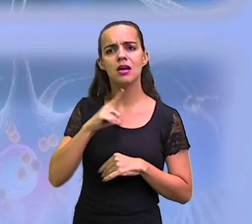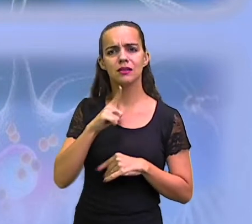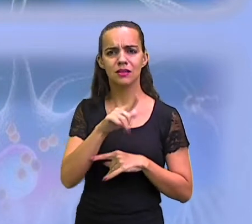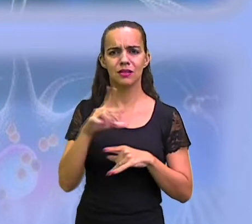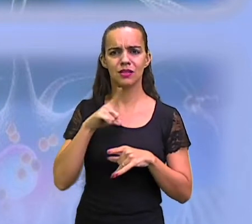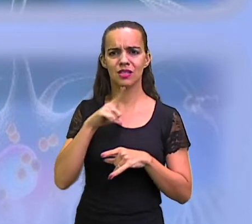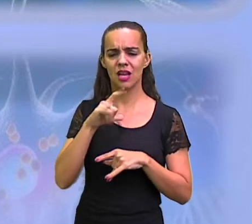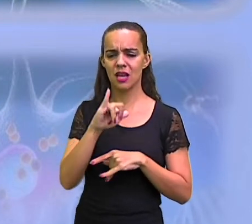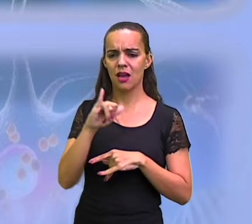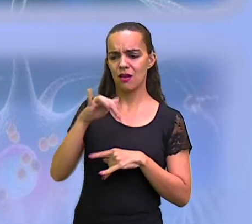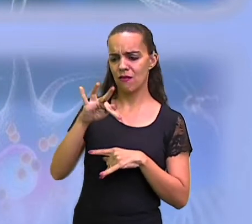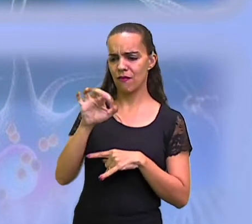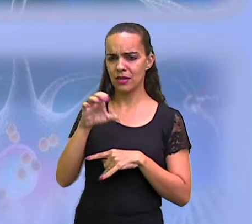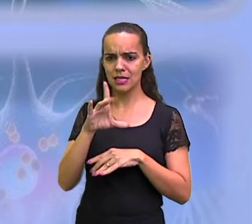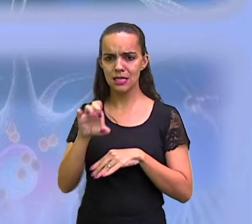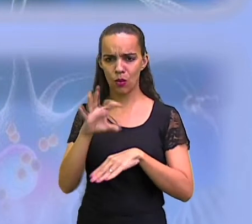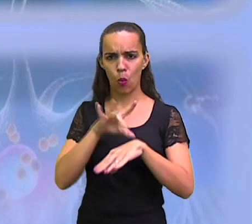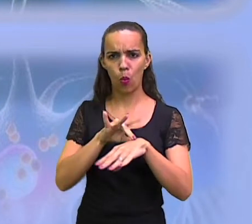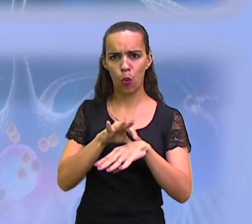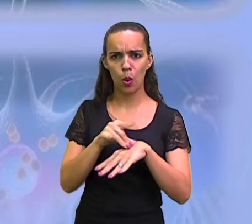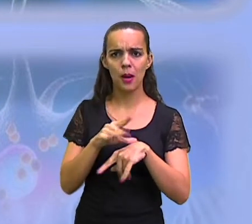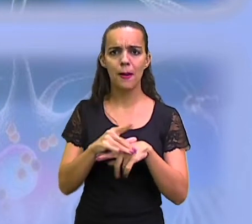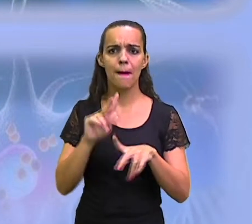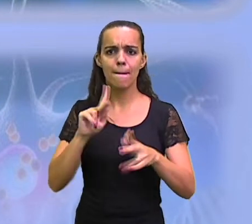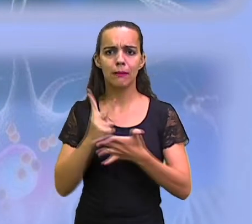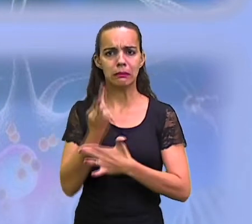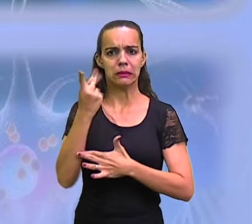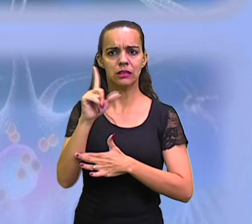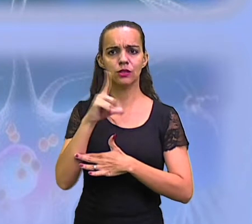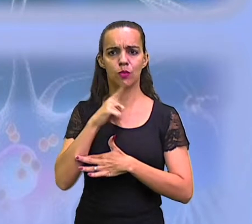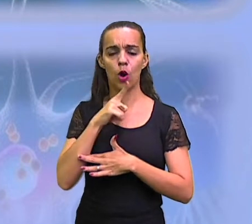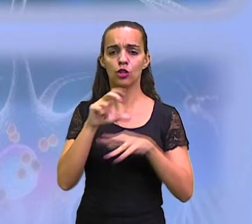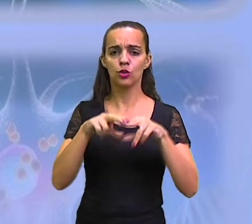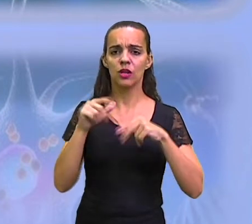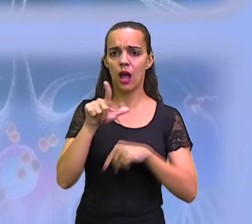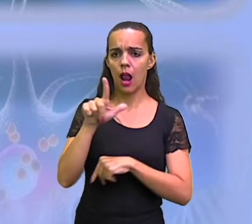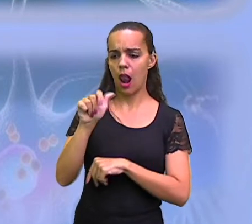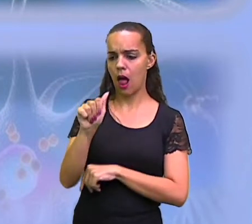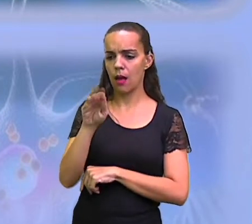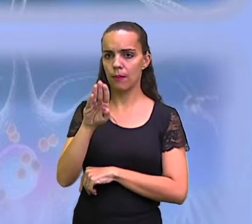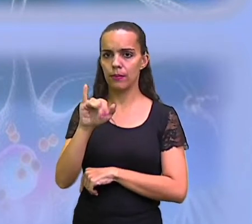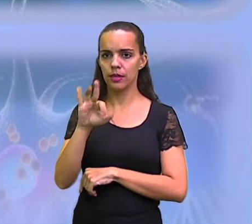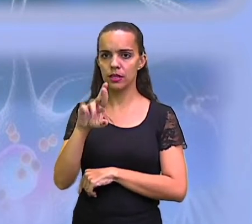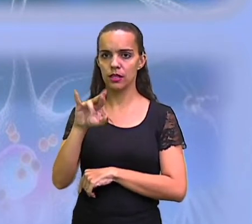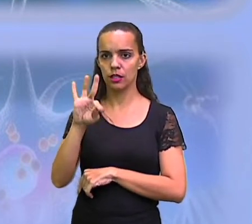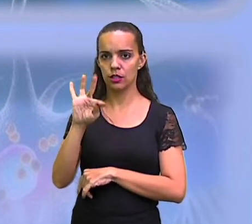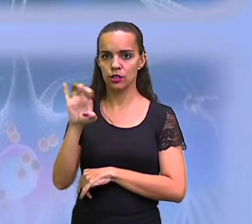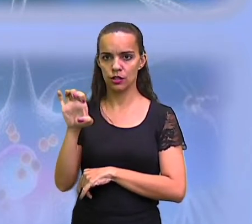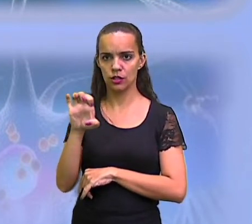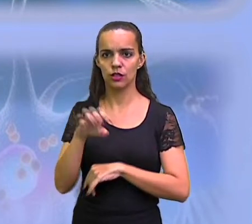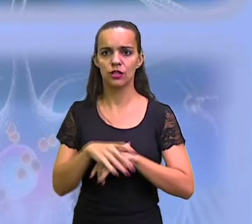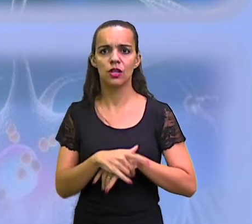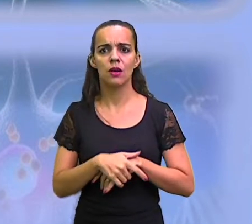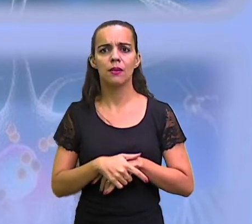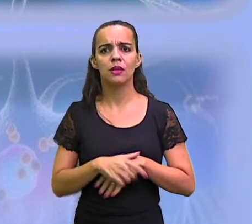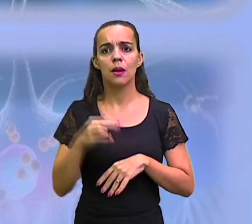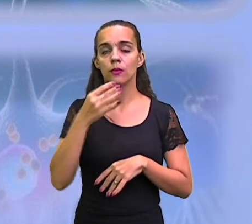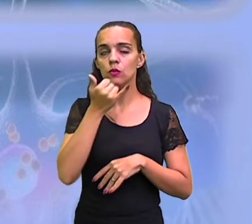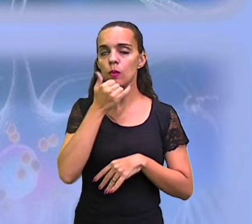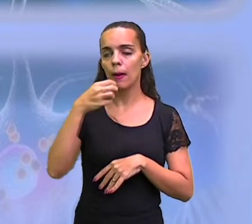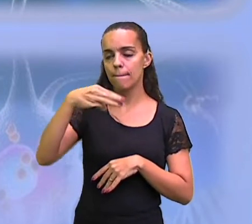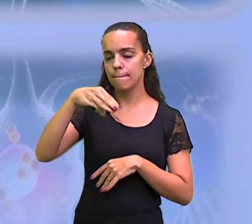as meninges, elas acabam causando a meningite. O cérebro, né, junto com a medula espinhal,